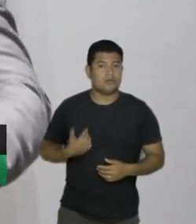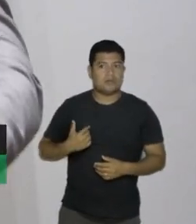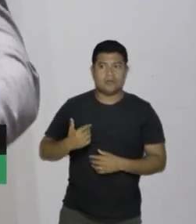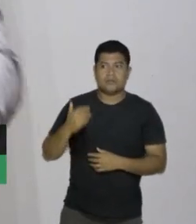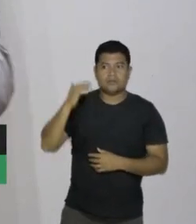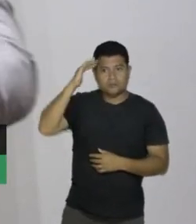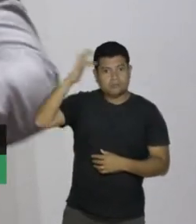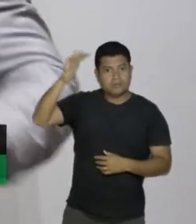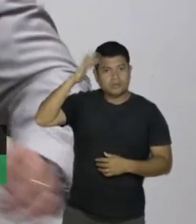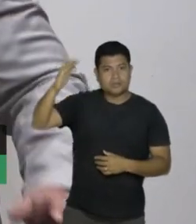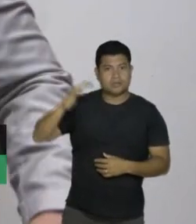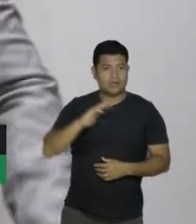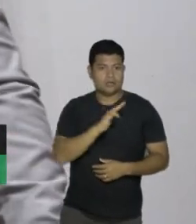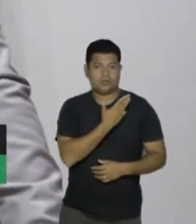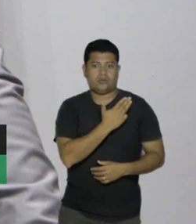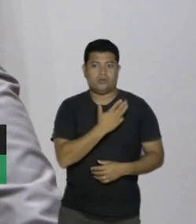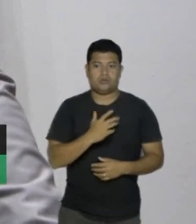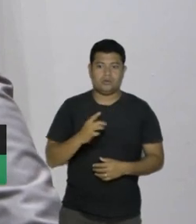passando